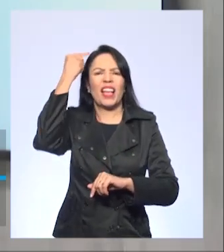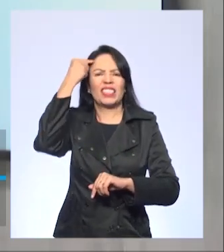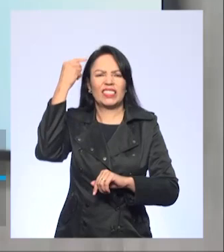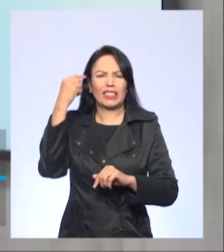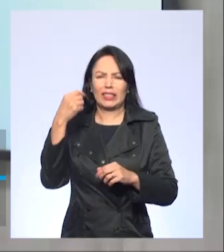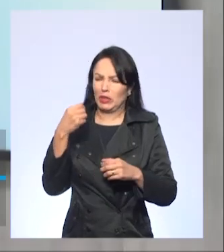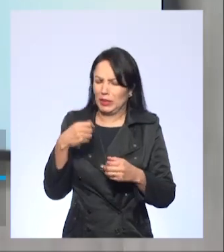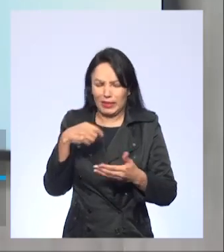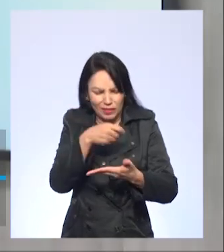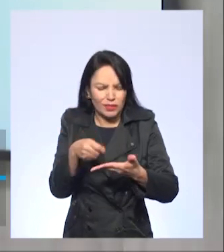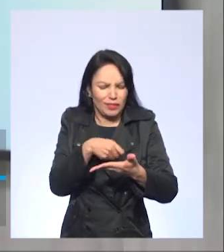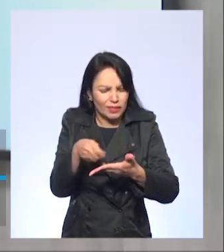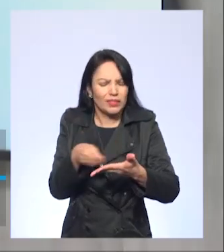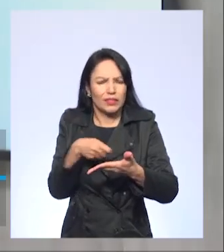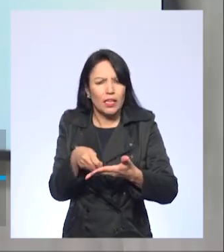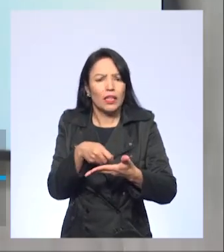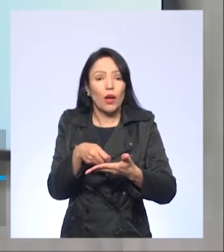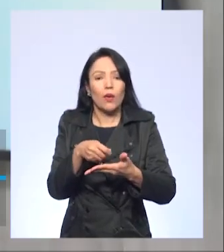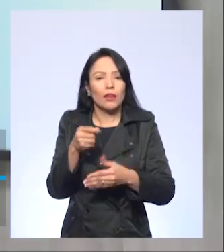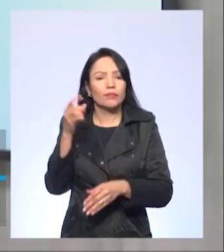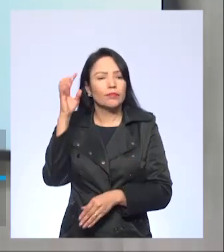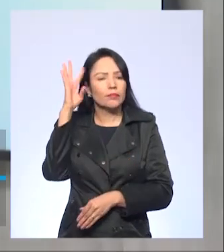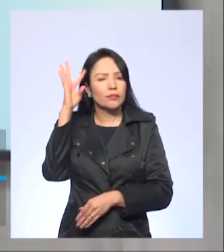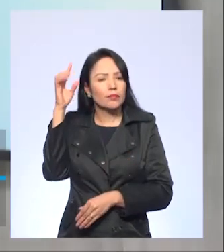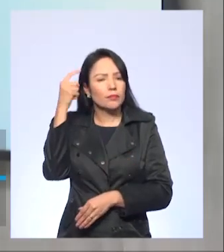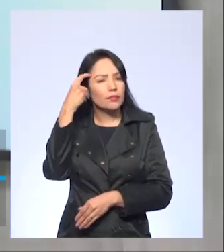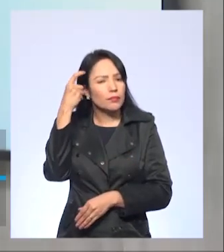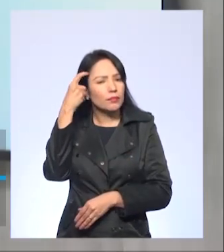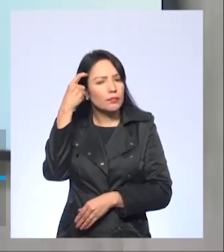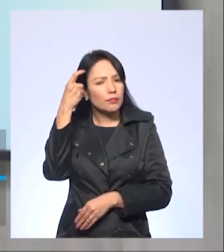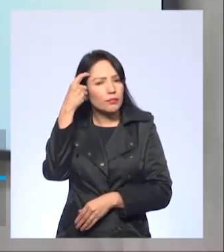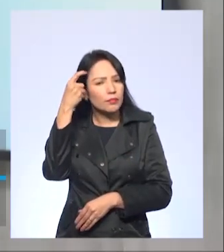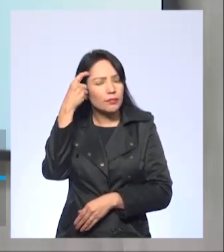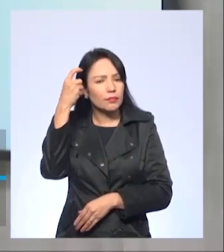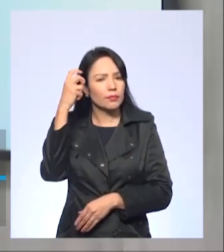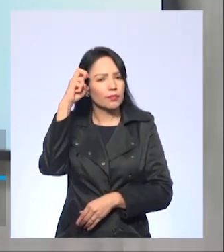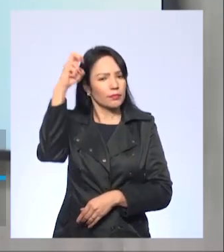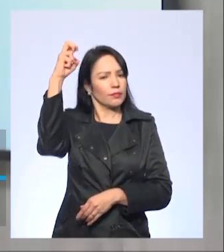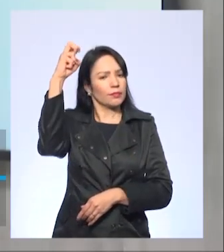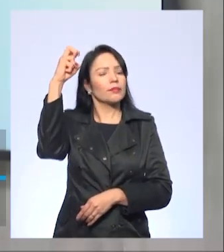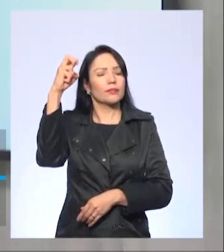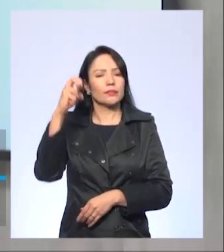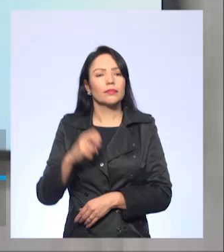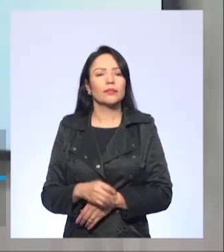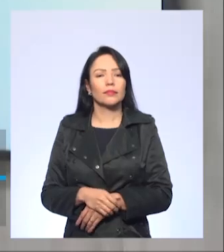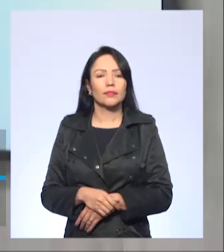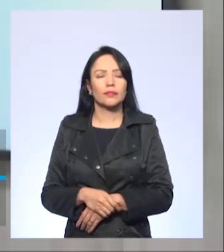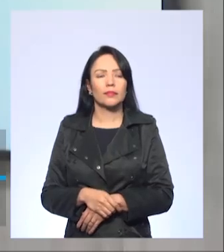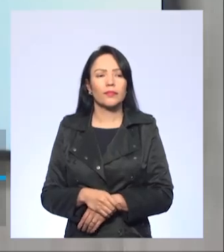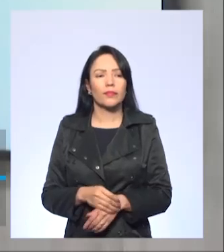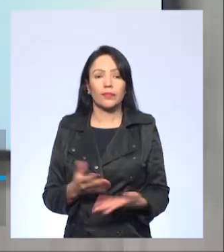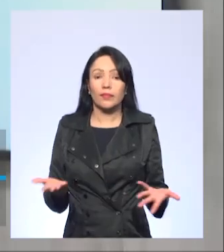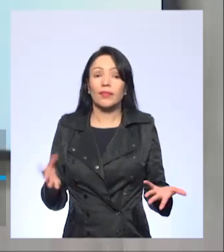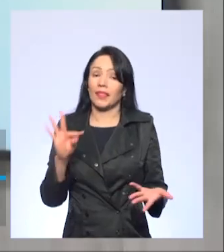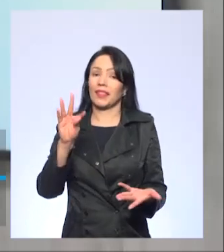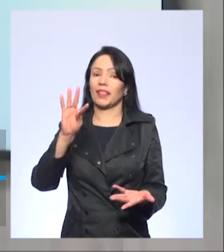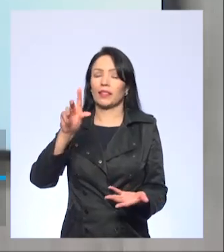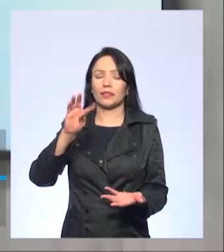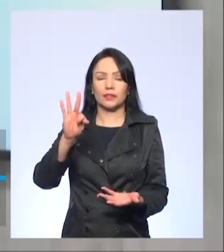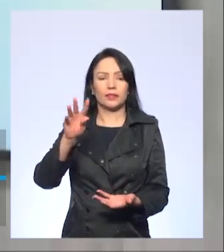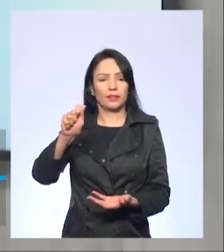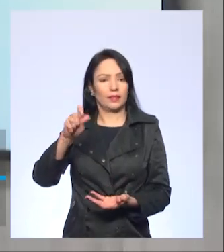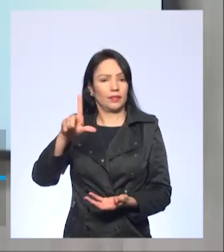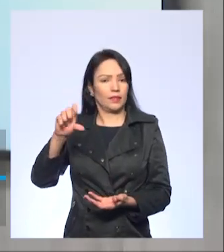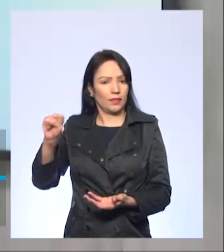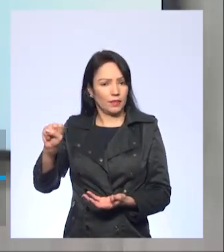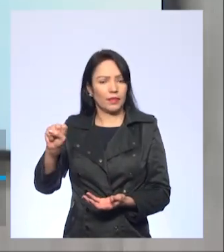O Tales pensou no trabalho intelectual. Ele é considerado uma das mentes mais brilhantes do universo. Beleza? Esse é o Tales. A